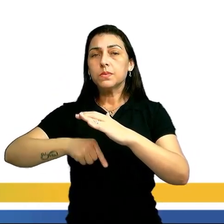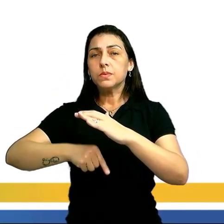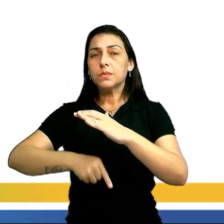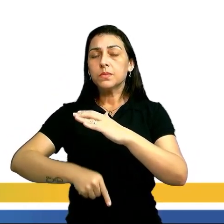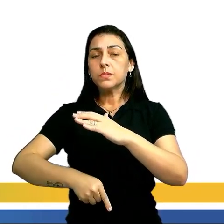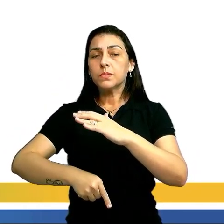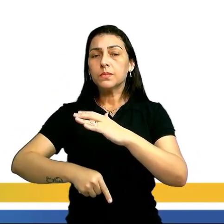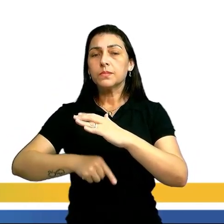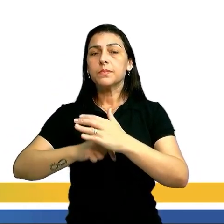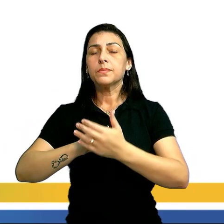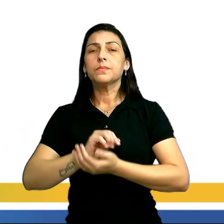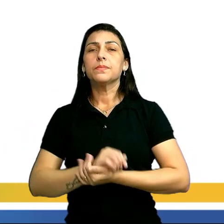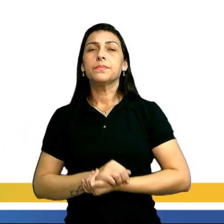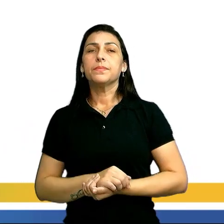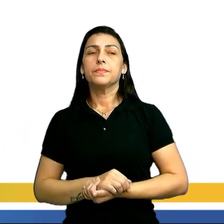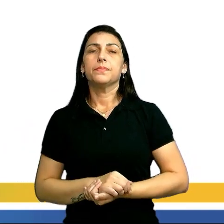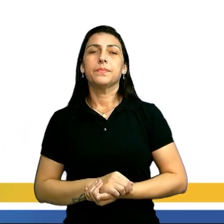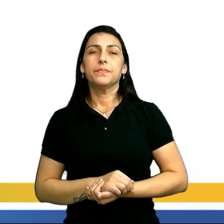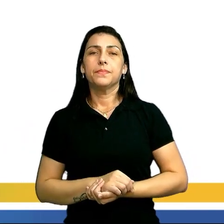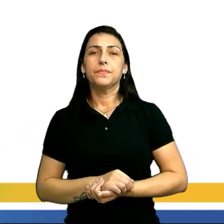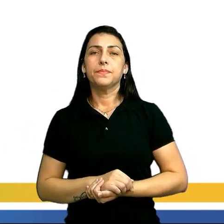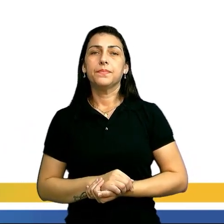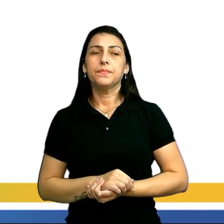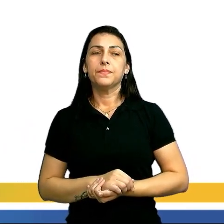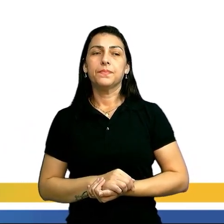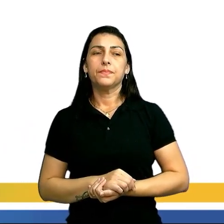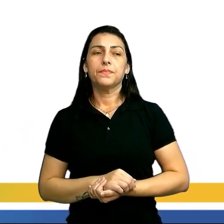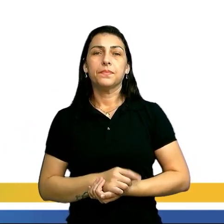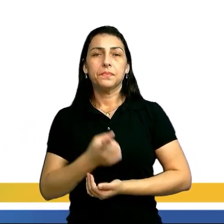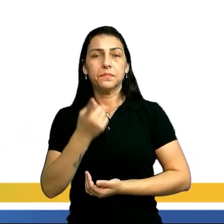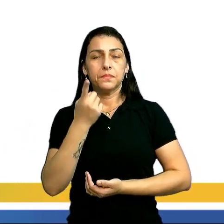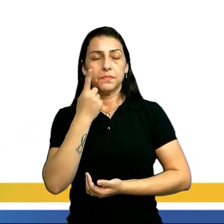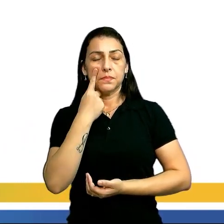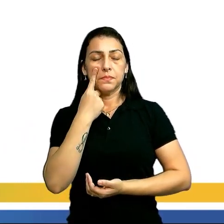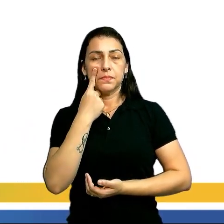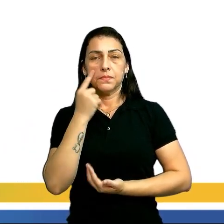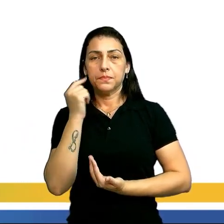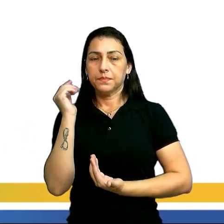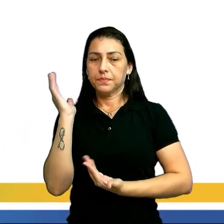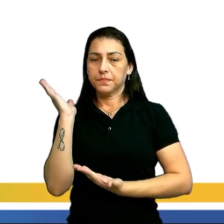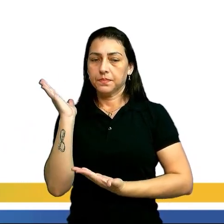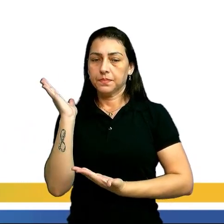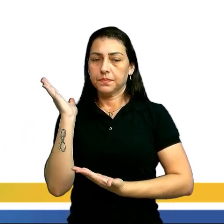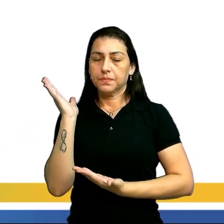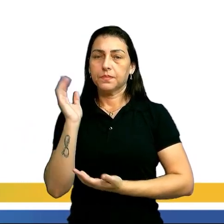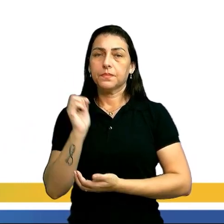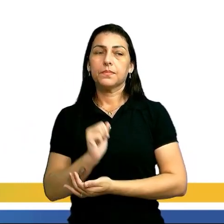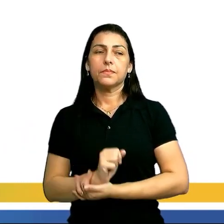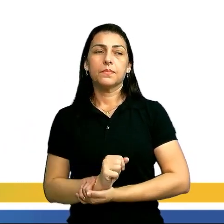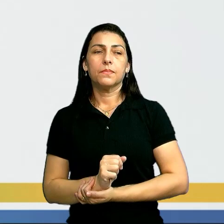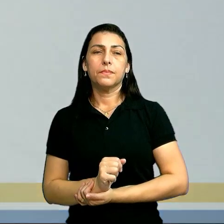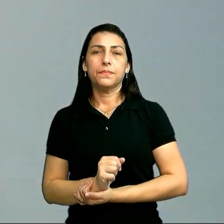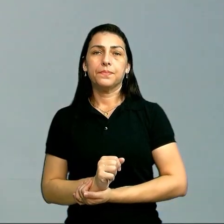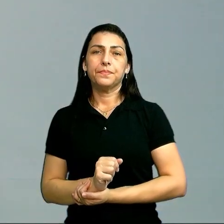linearmente em relação à profundidade. Então, vejamos aí o primeiro momento.